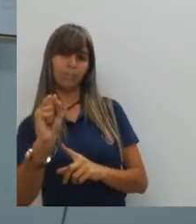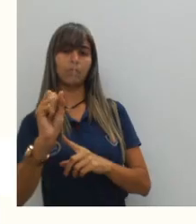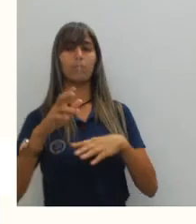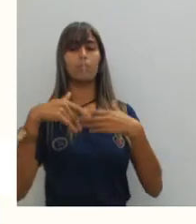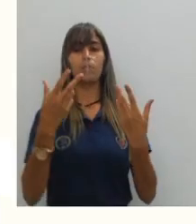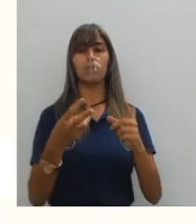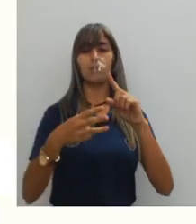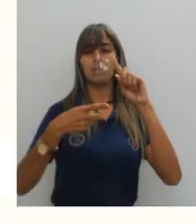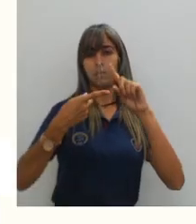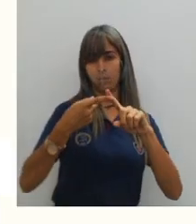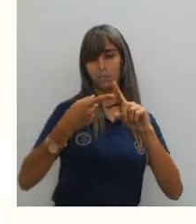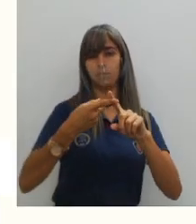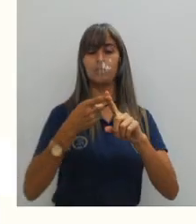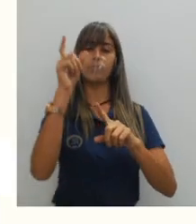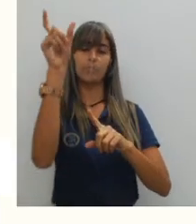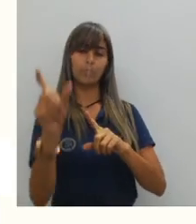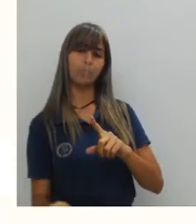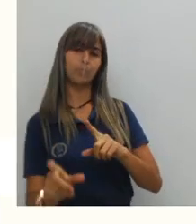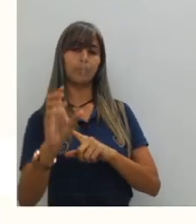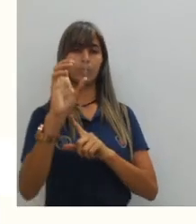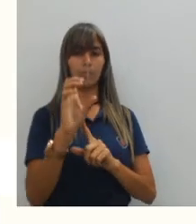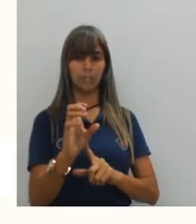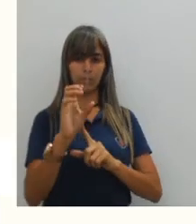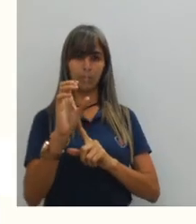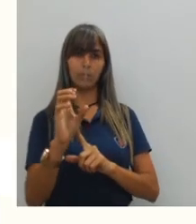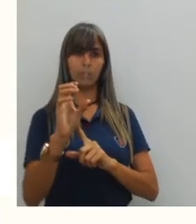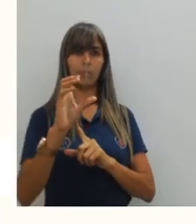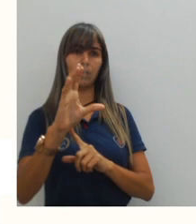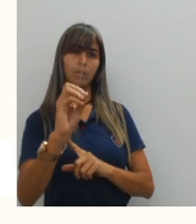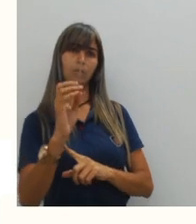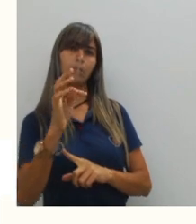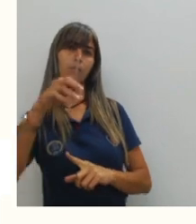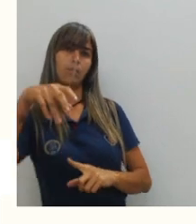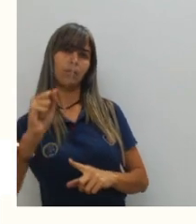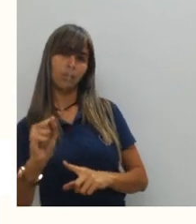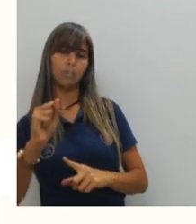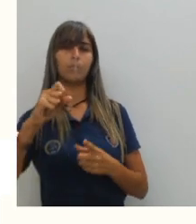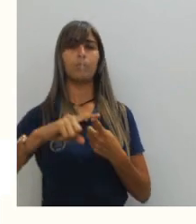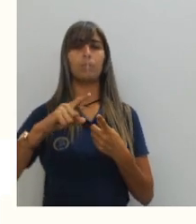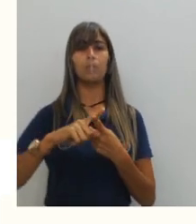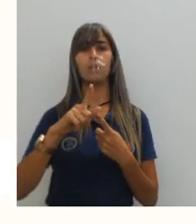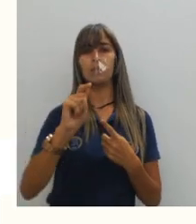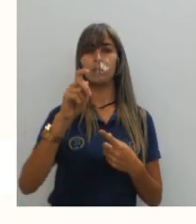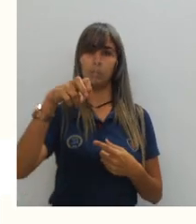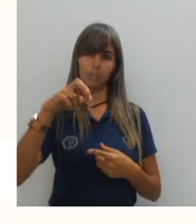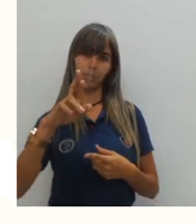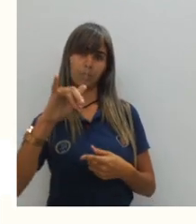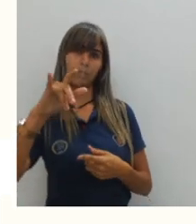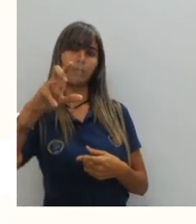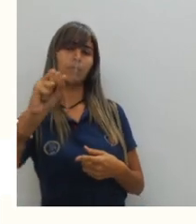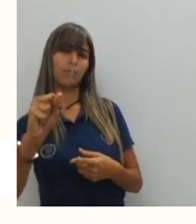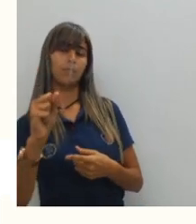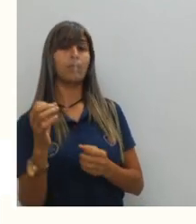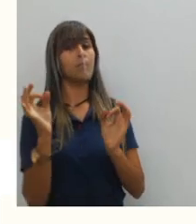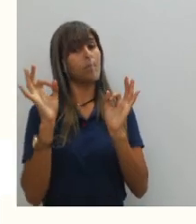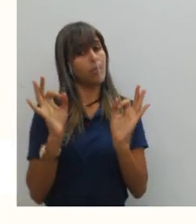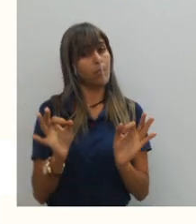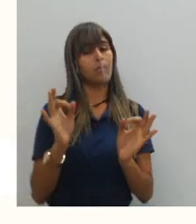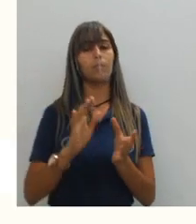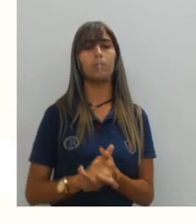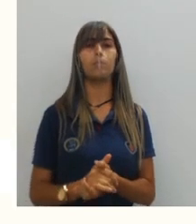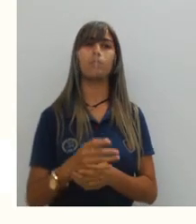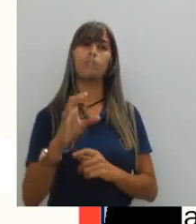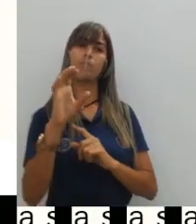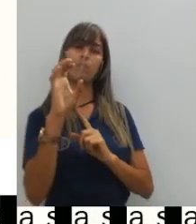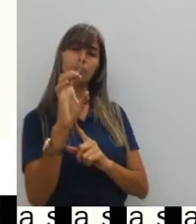são exteriores ao indivíduo, na letra C, são coercitivos e são generalizados, certo? Então a gente tem a